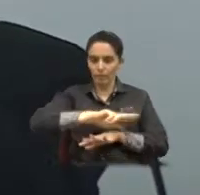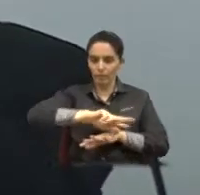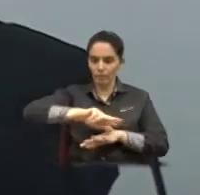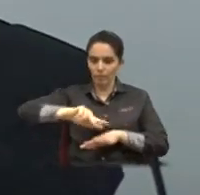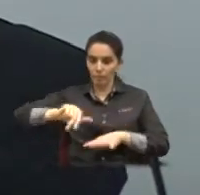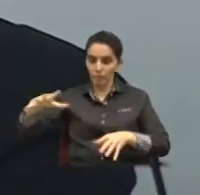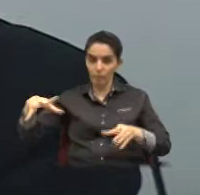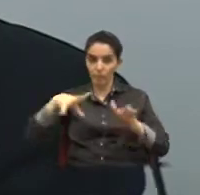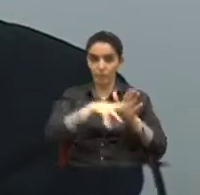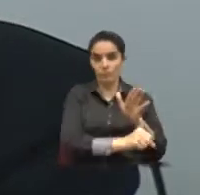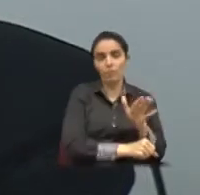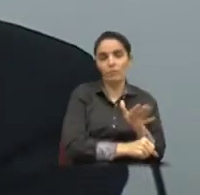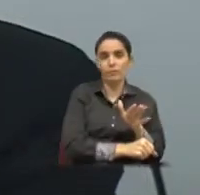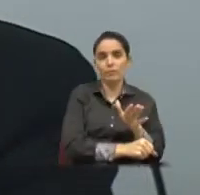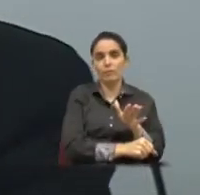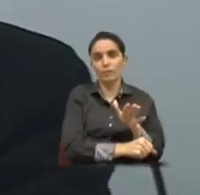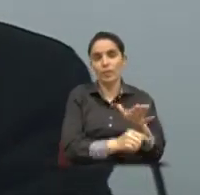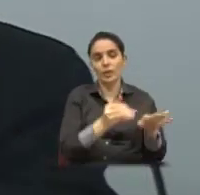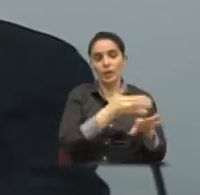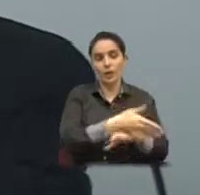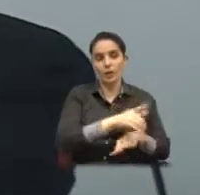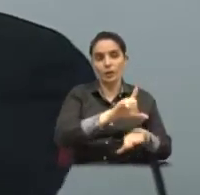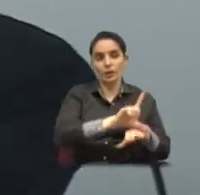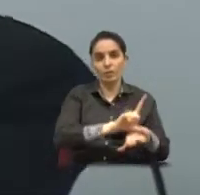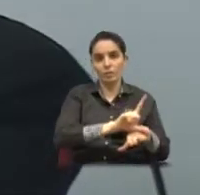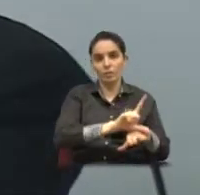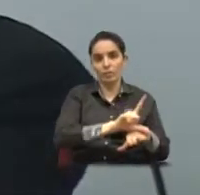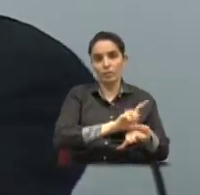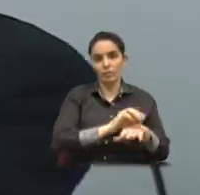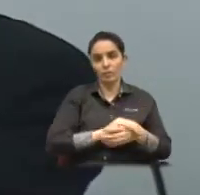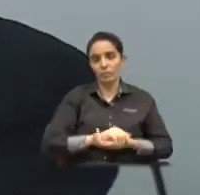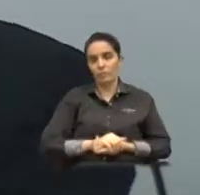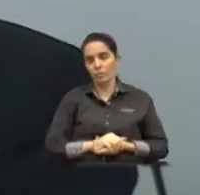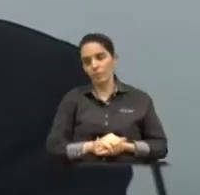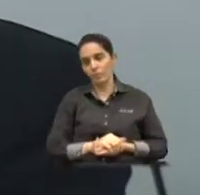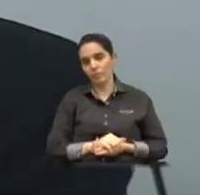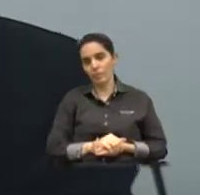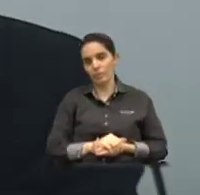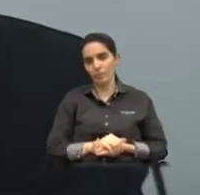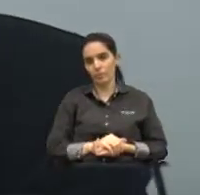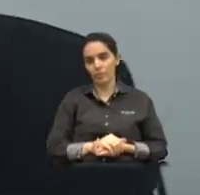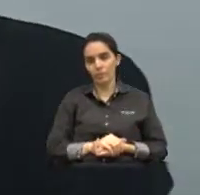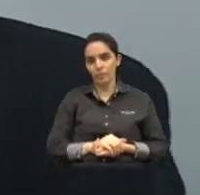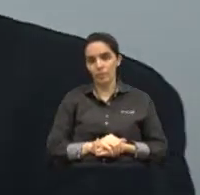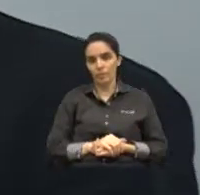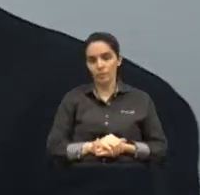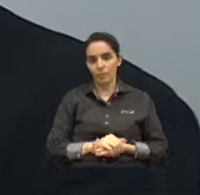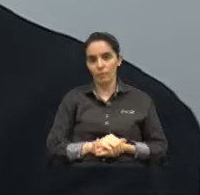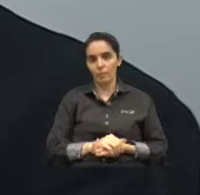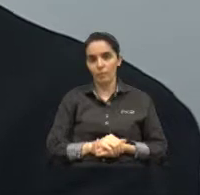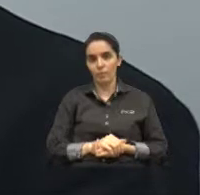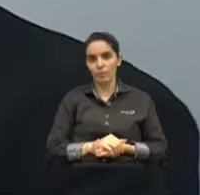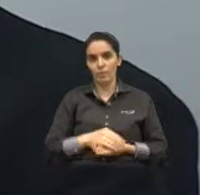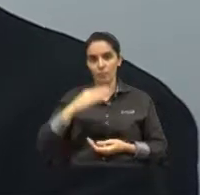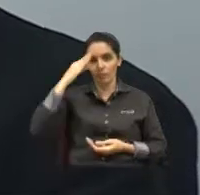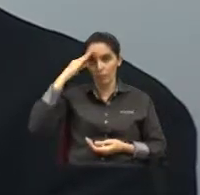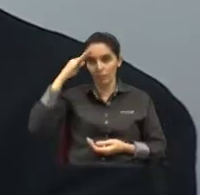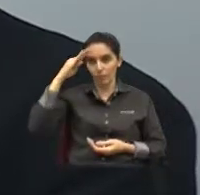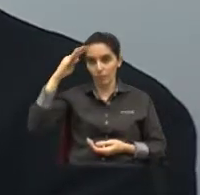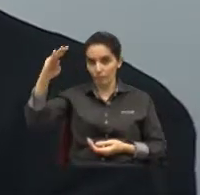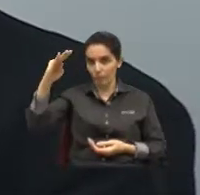De Carvalho Joias, e 12 ou 13 o número de... E aquele soldado,